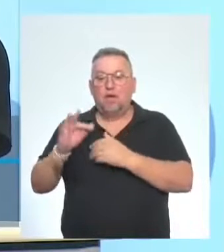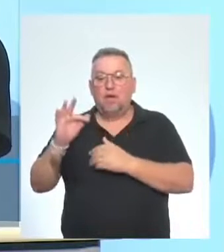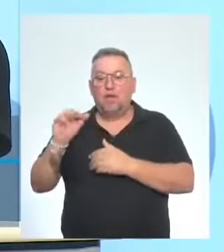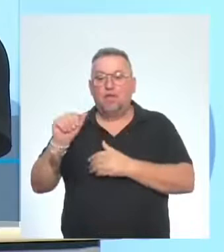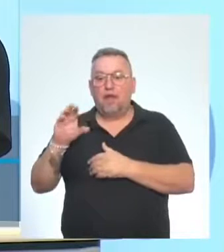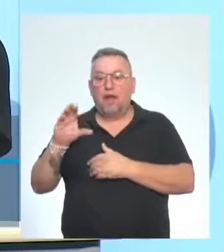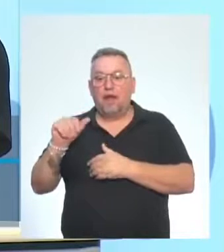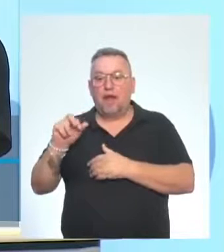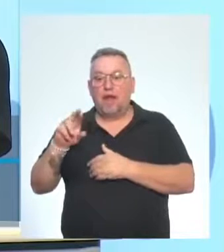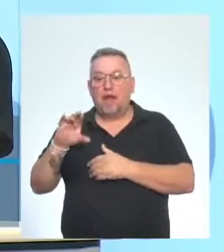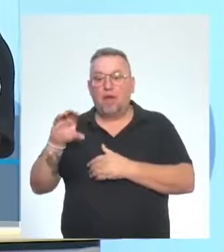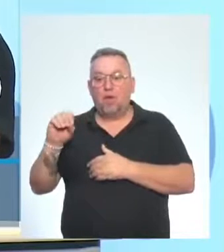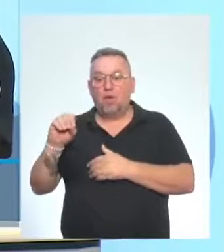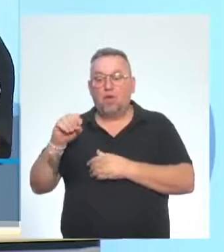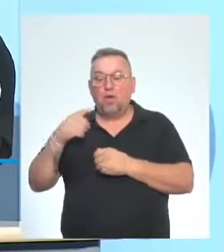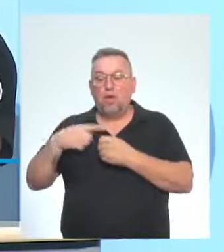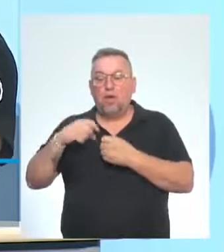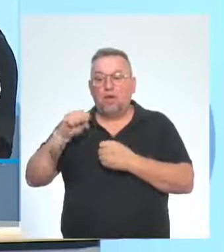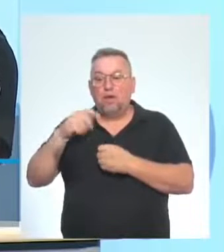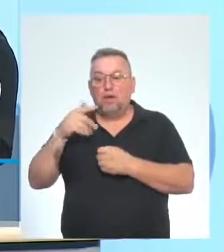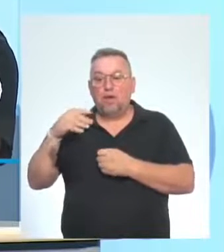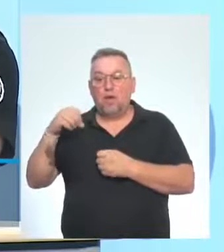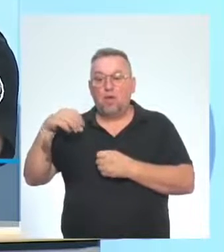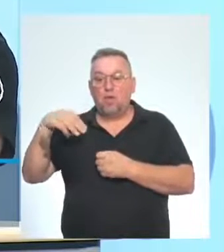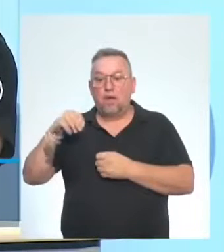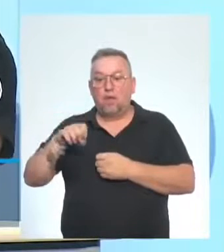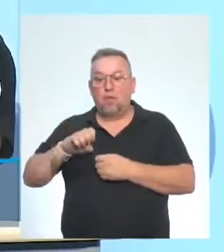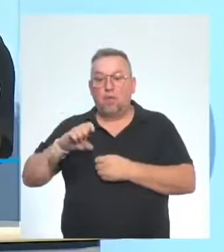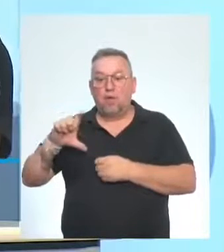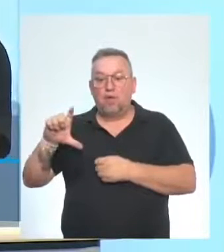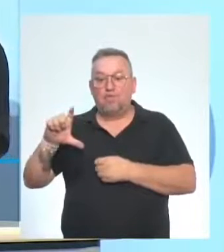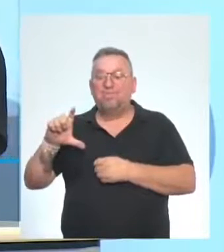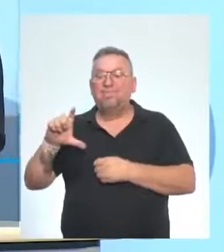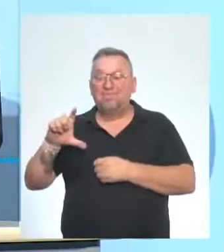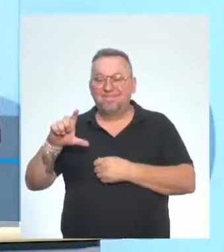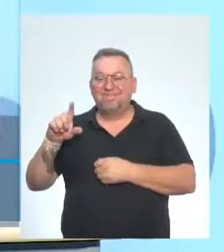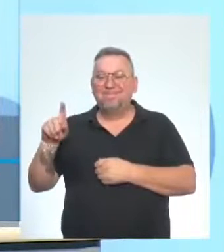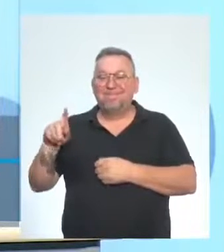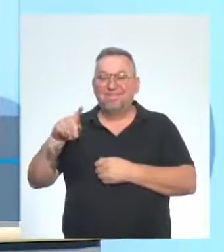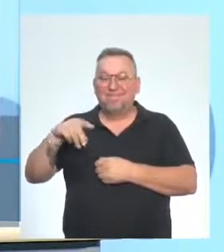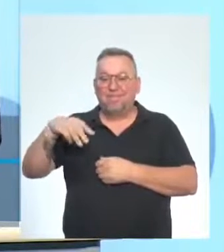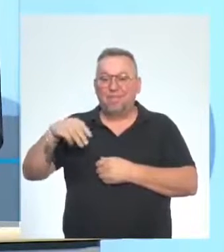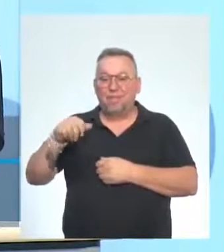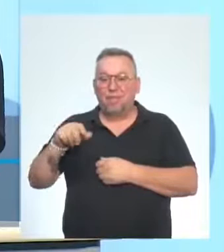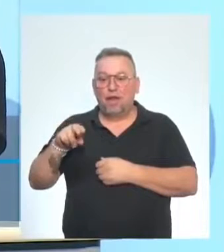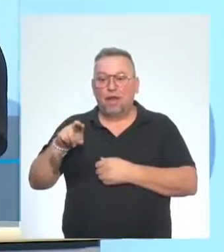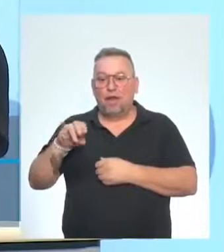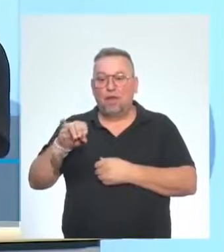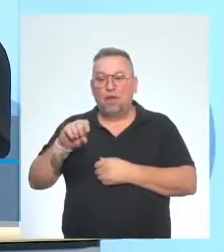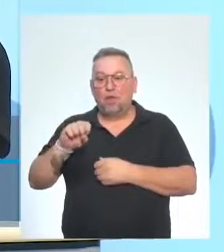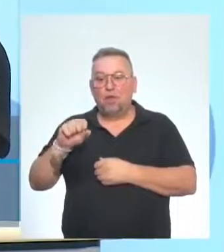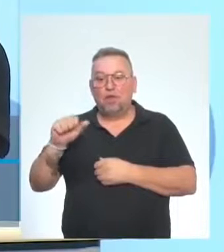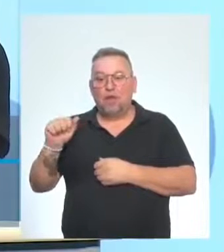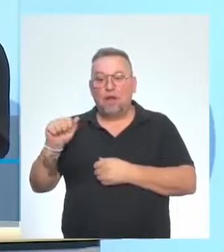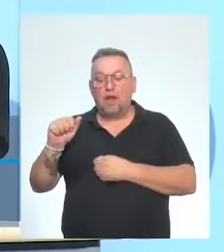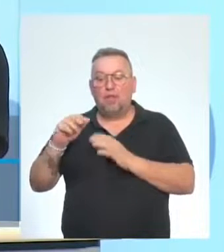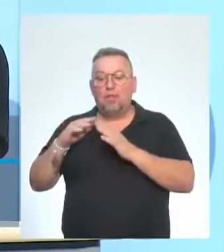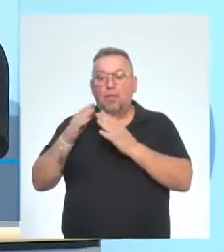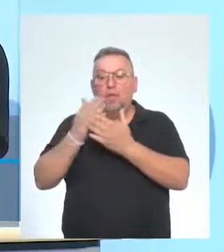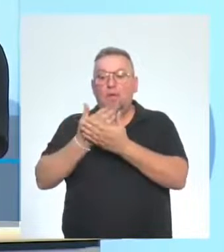de São Manuel aqui. Encontrei também da professora Marilza aqui, da